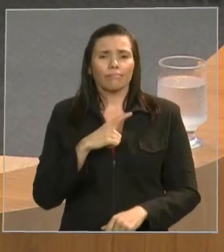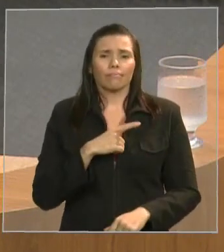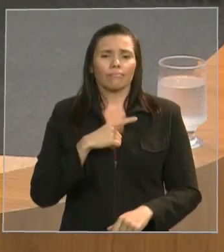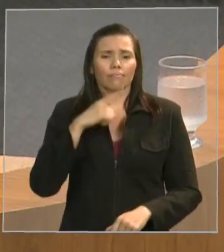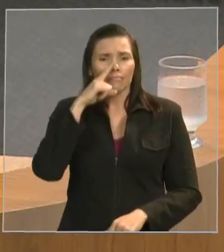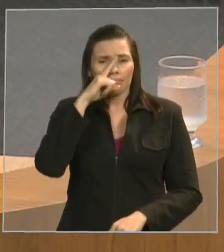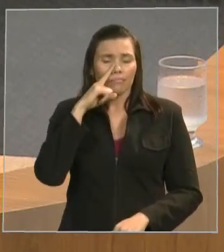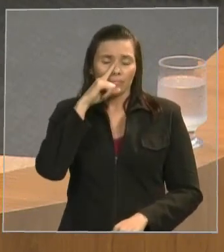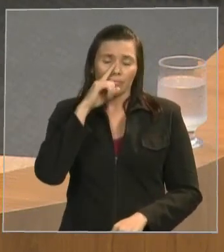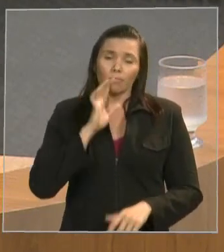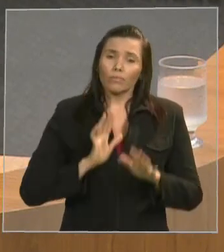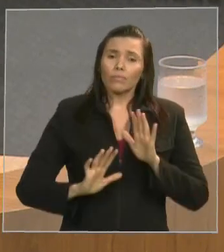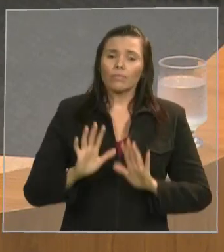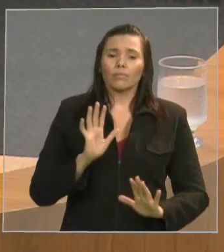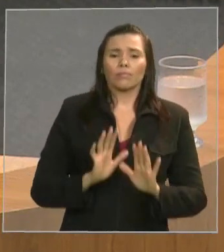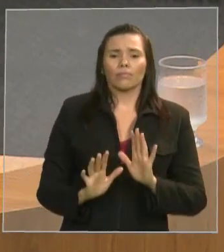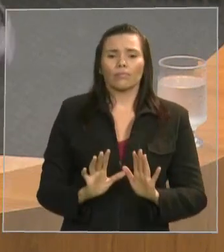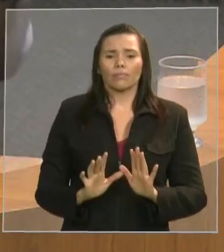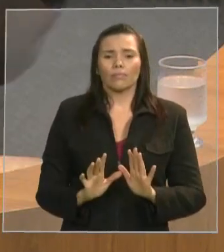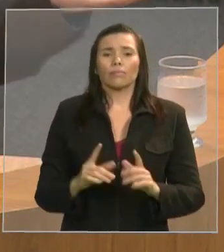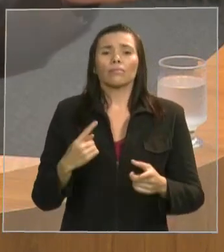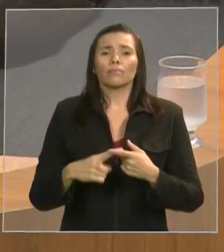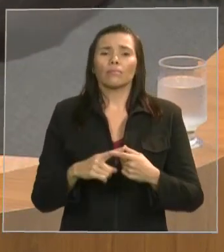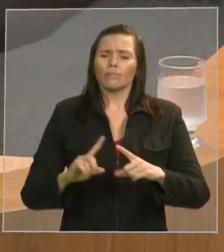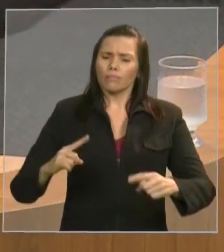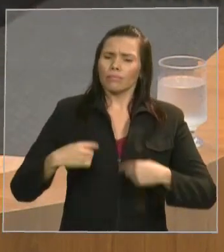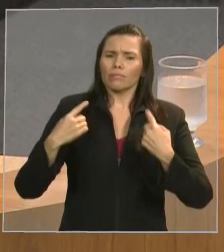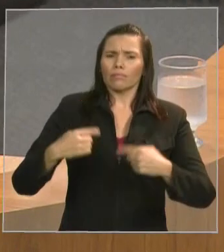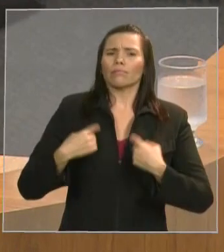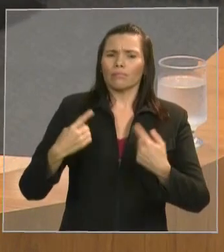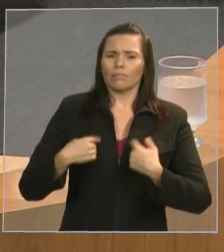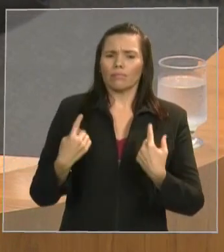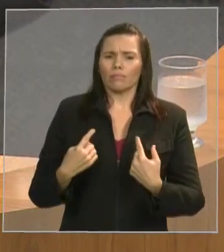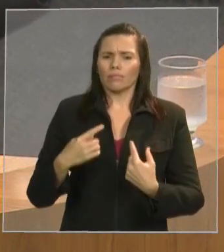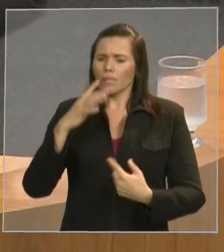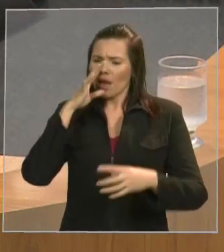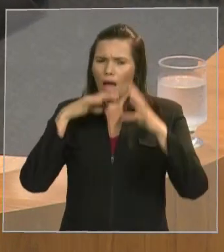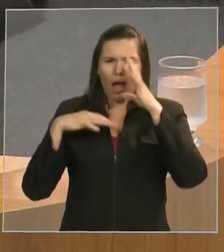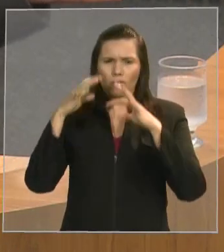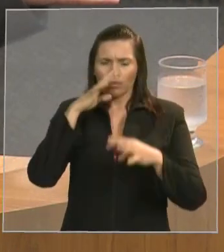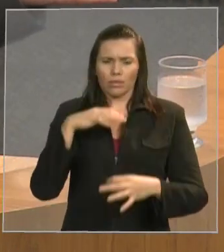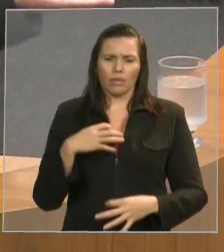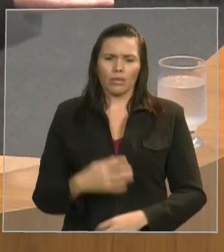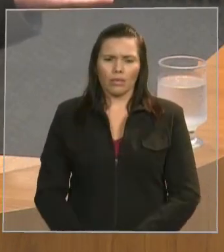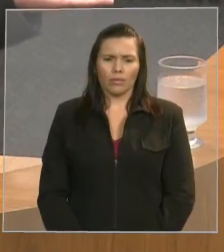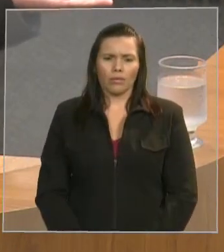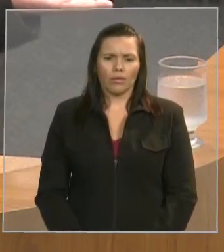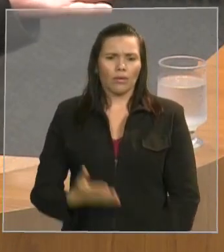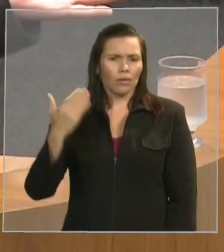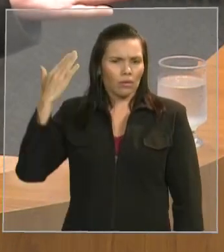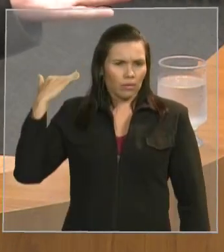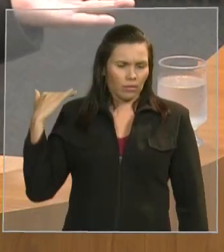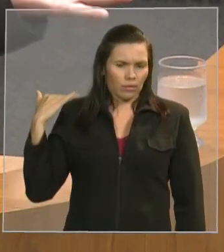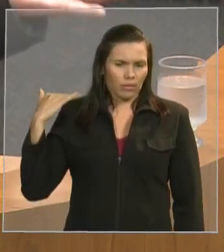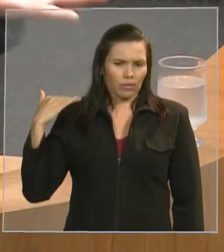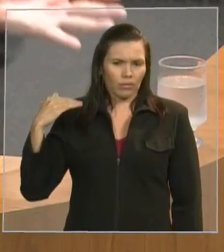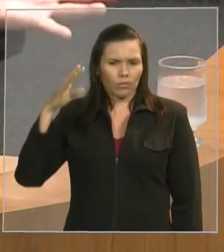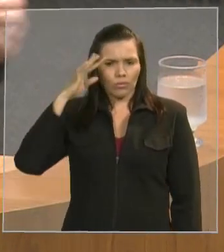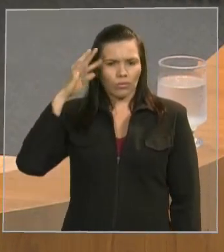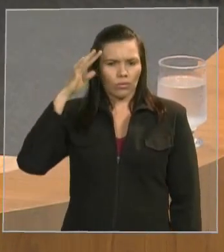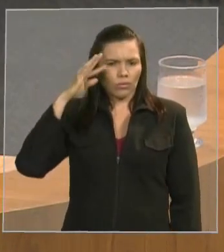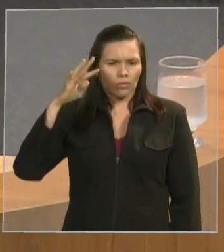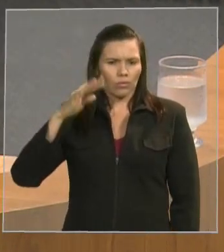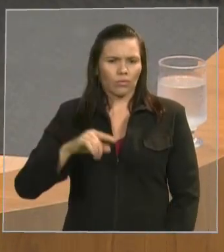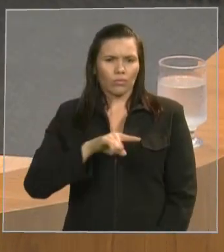Destruíram a minha vida por um fato sonhado pelo ex-secretário de 3 delegados, que todo o